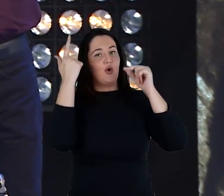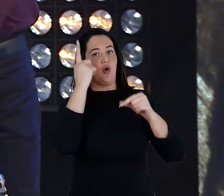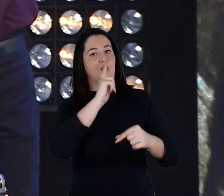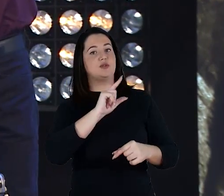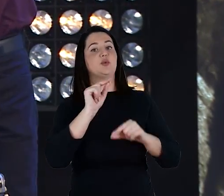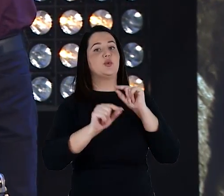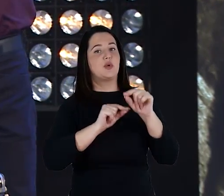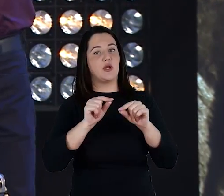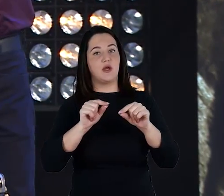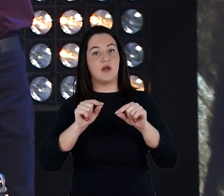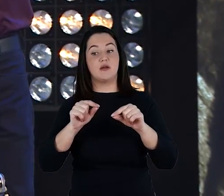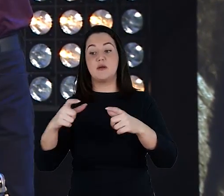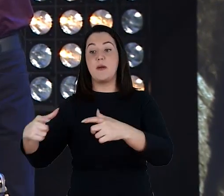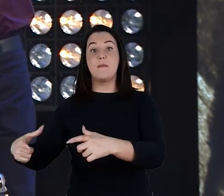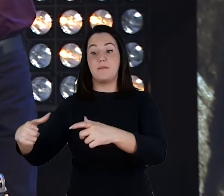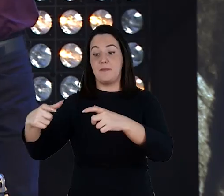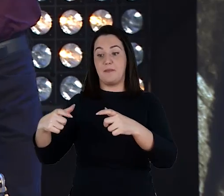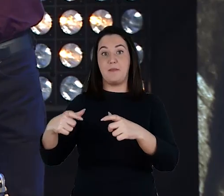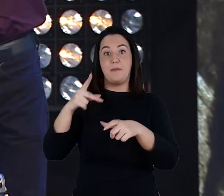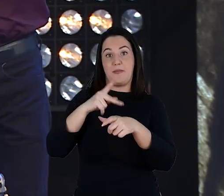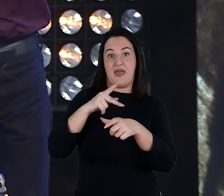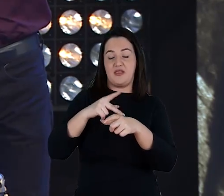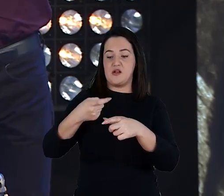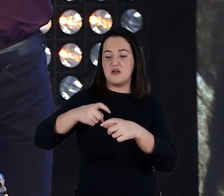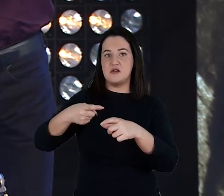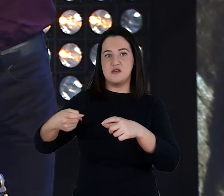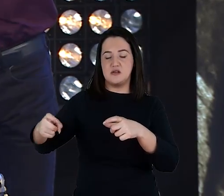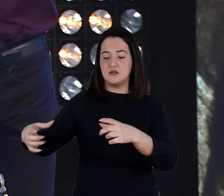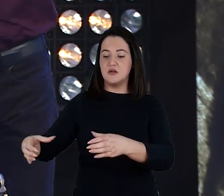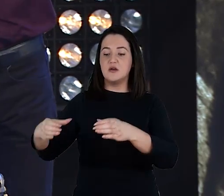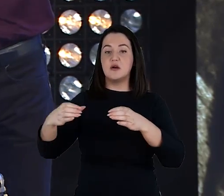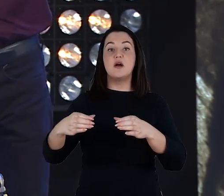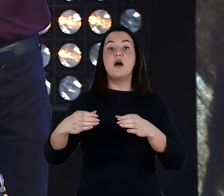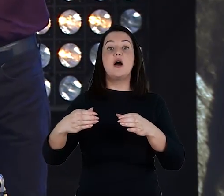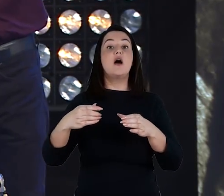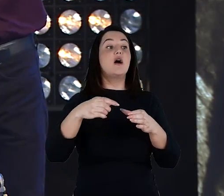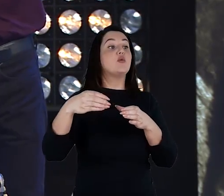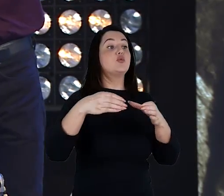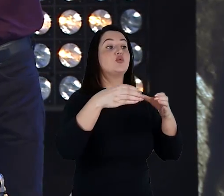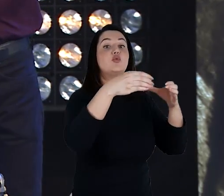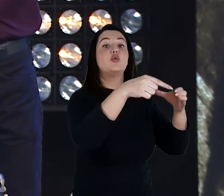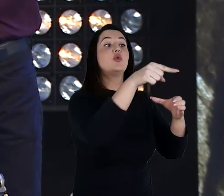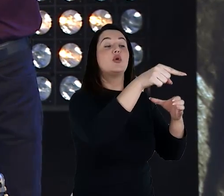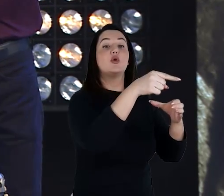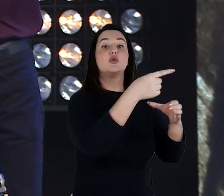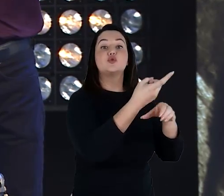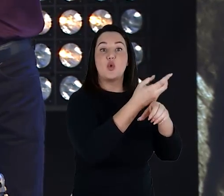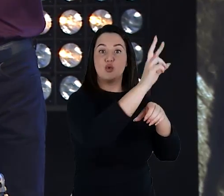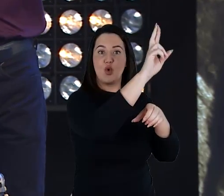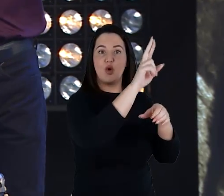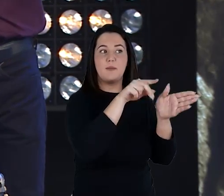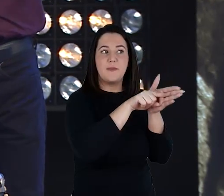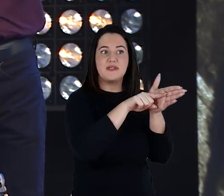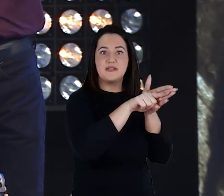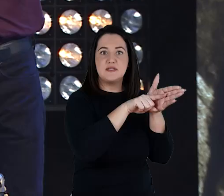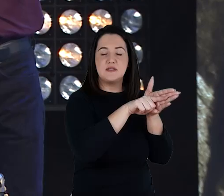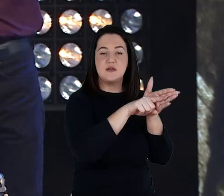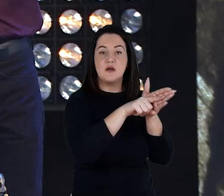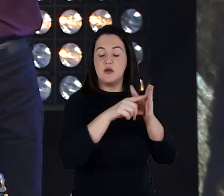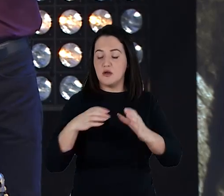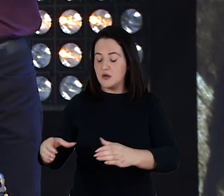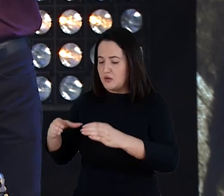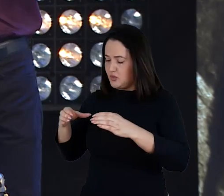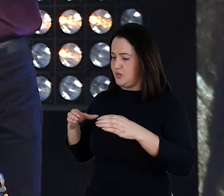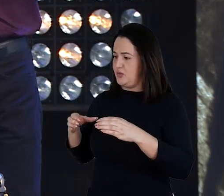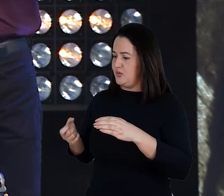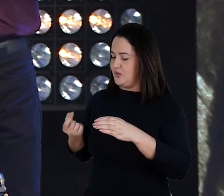quando alguns desses tabletes acabaram caindo nas mãos dos especialistas. Lembra a história que eu contei de decifrarem a escrita